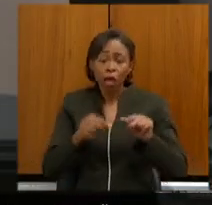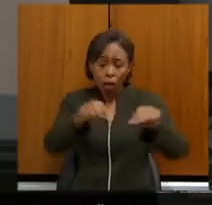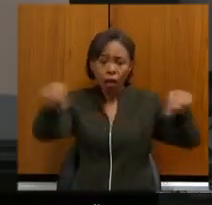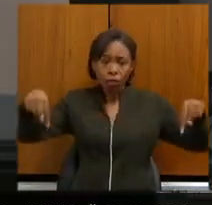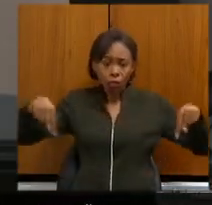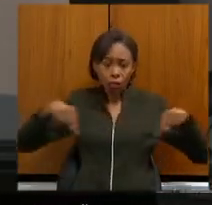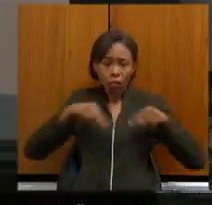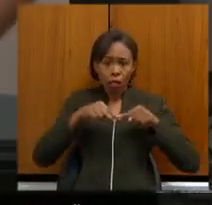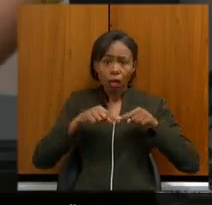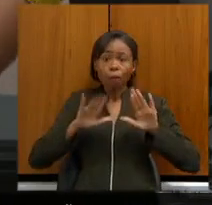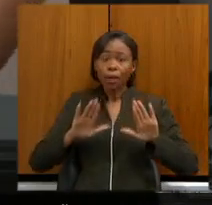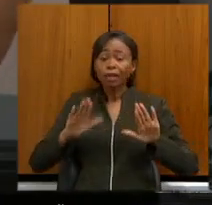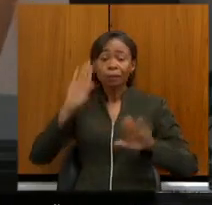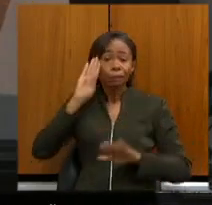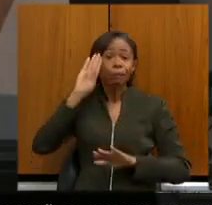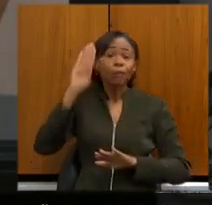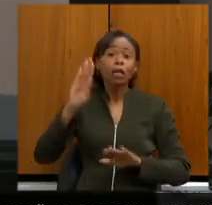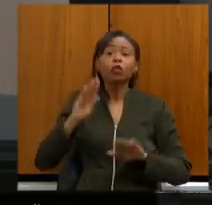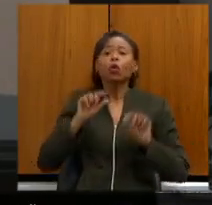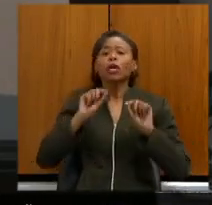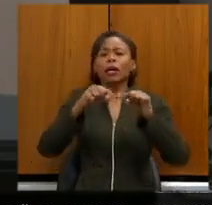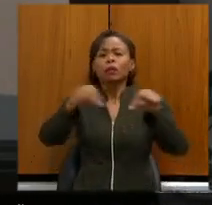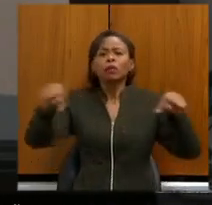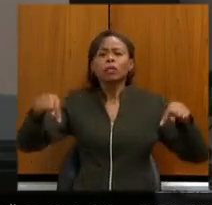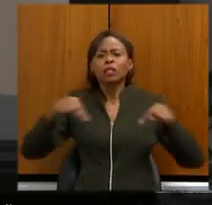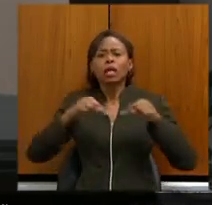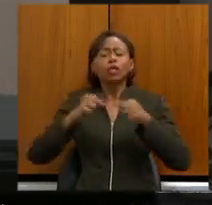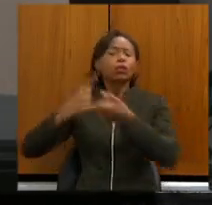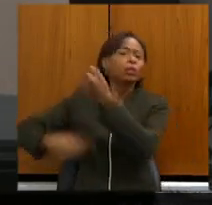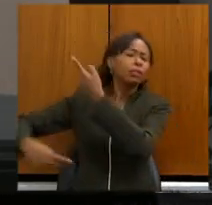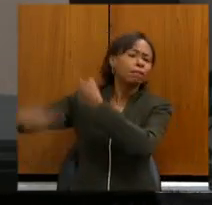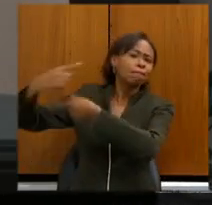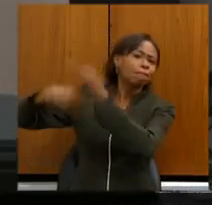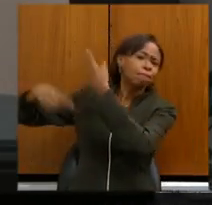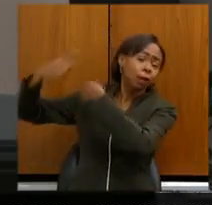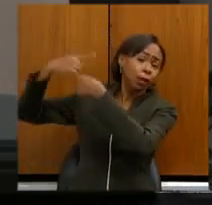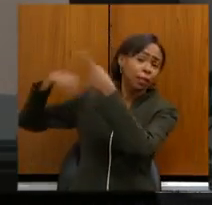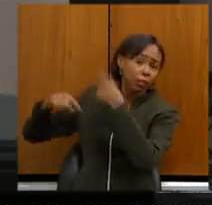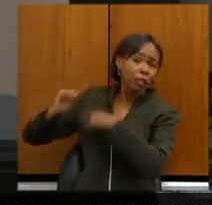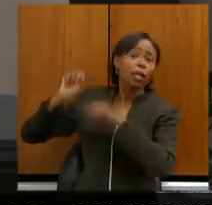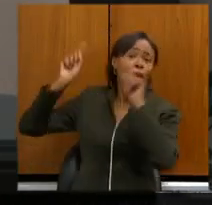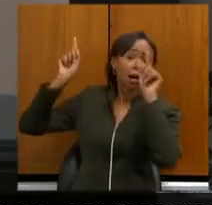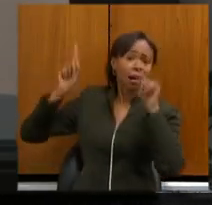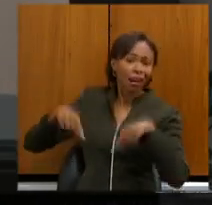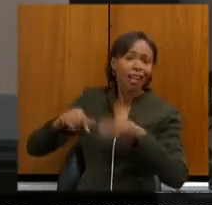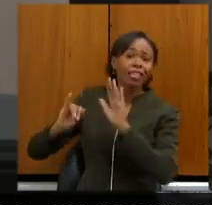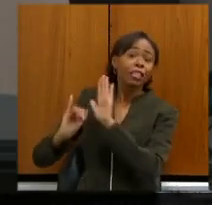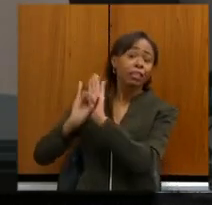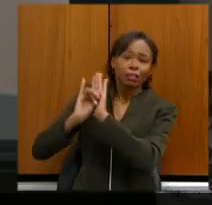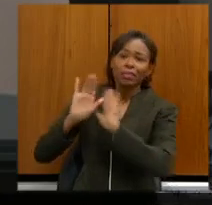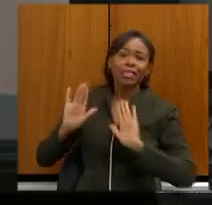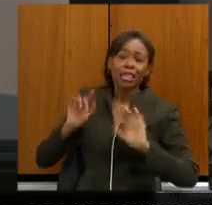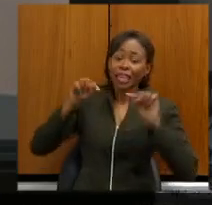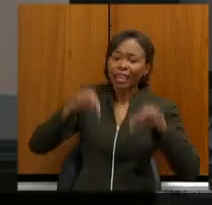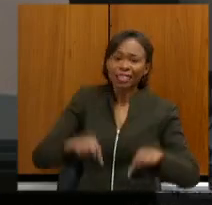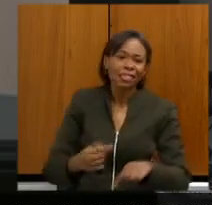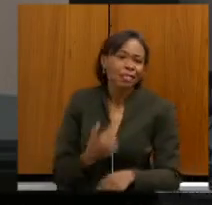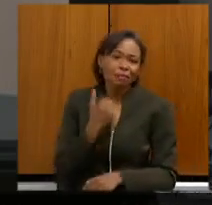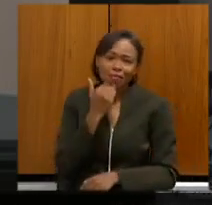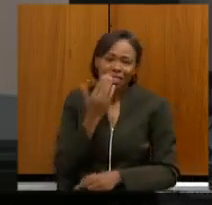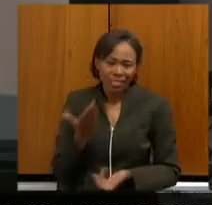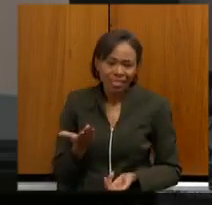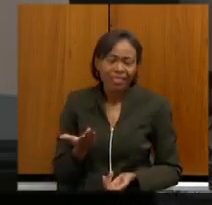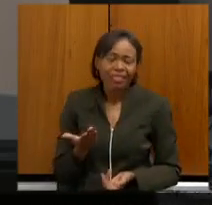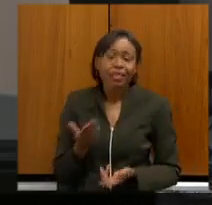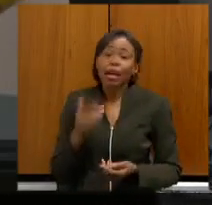físico mas nós ocupamos principalmente no território que ela não ser astral um território que não cabe dentro desse lugar e por fim dizer